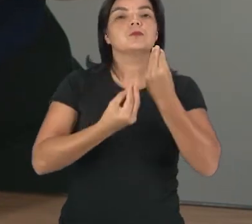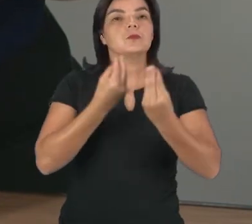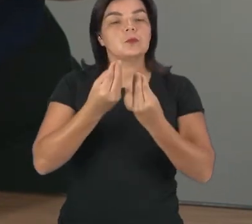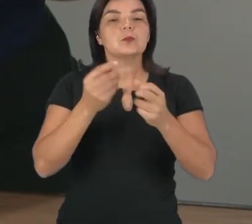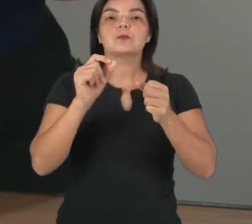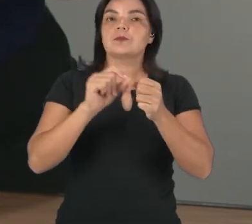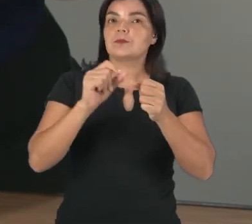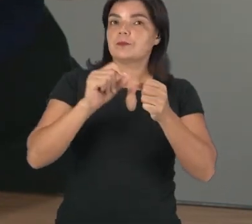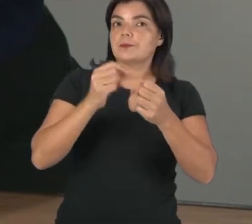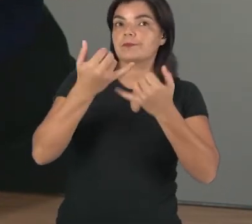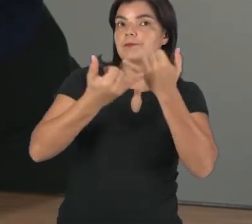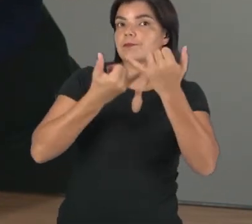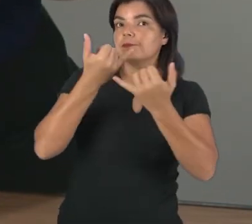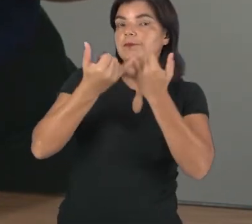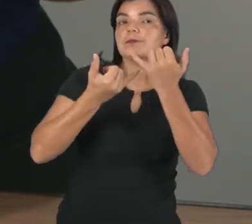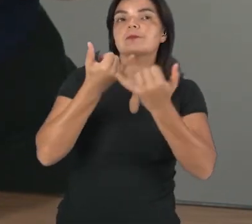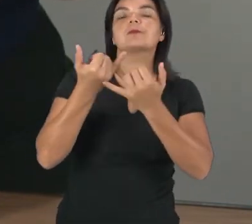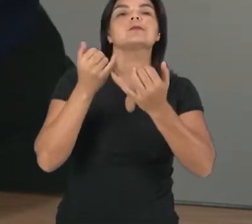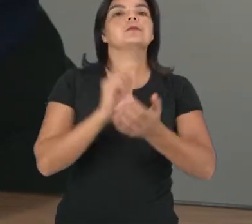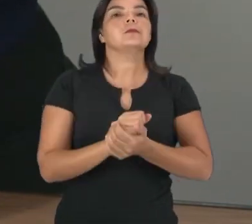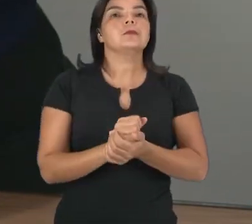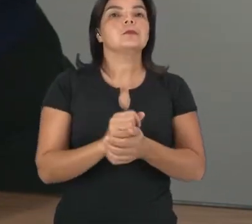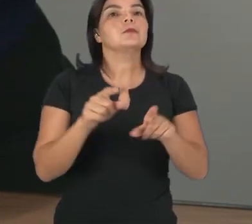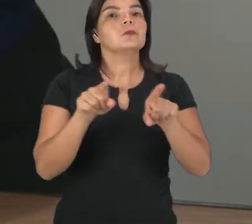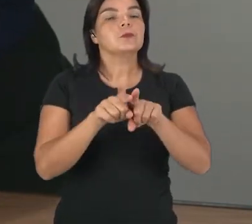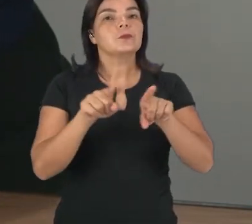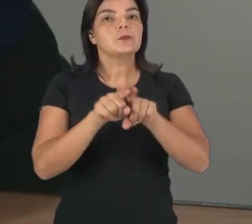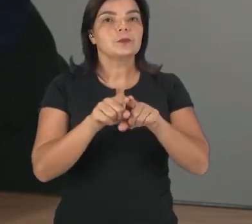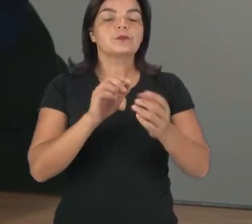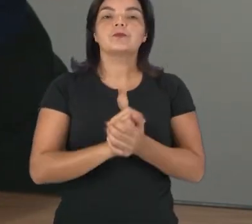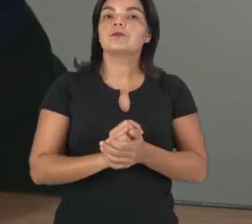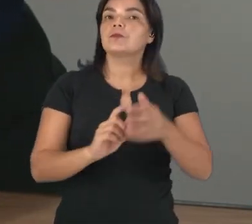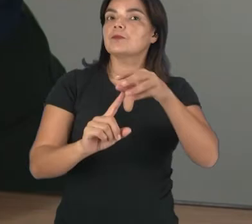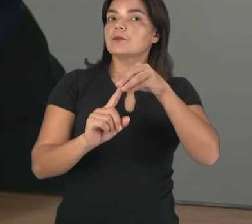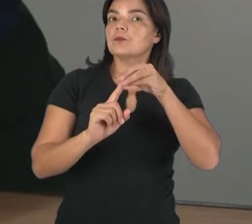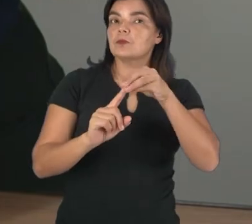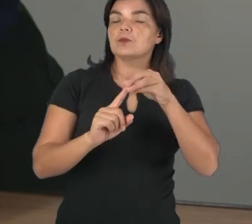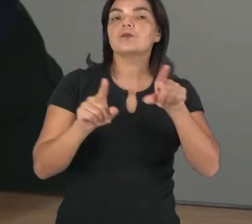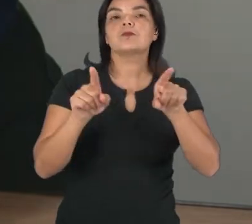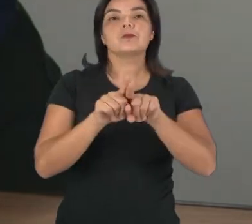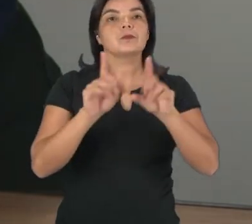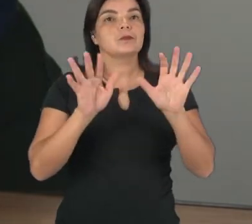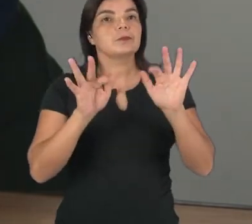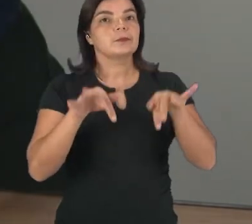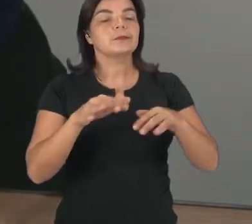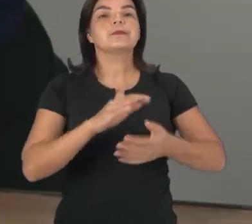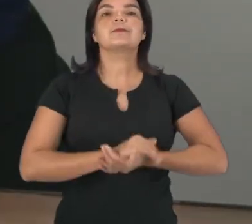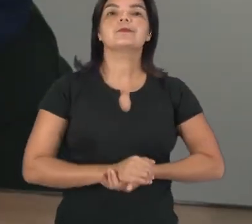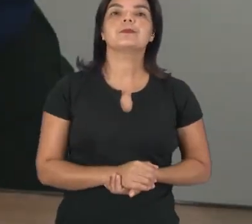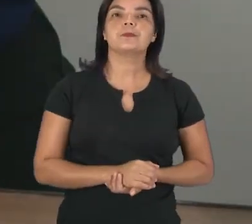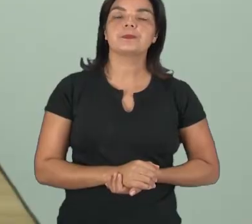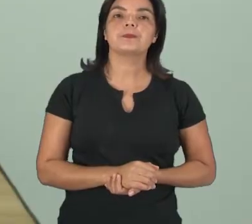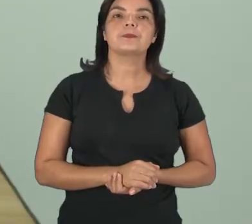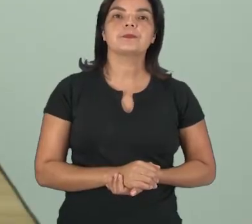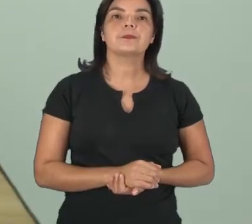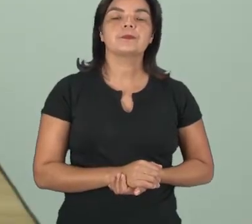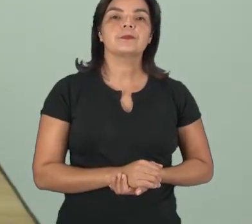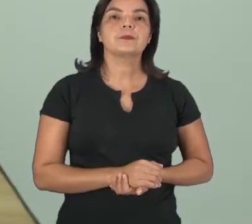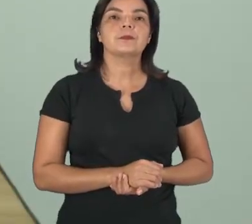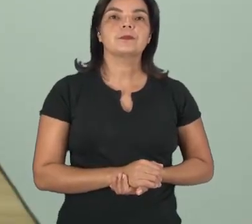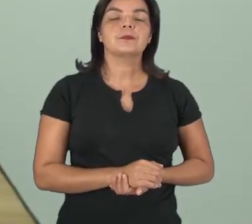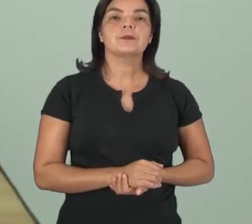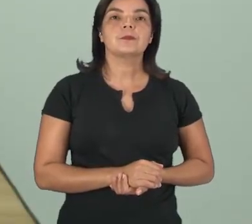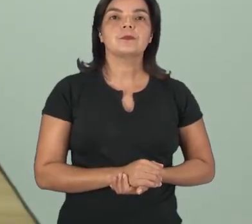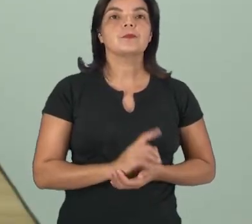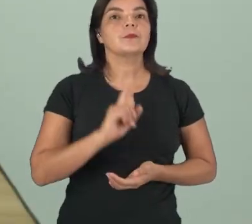o jogo, de como jogar. Também vem falando do objetivo e da sua finalidade. Vamos